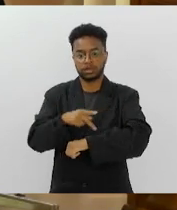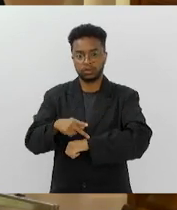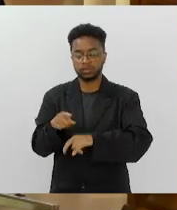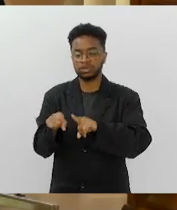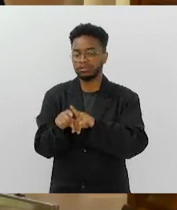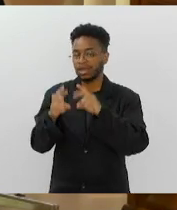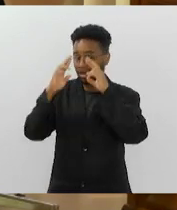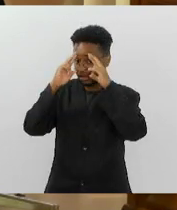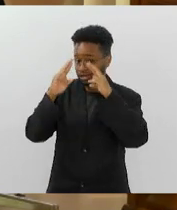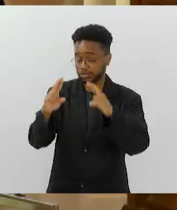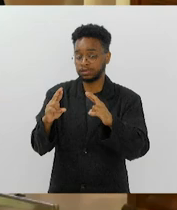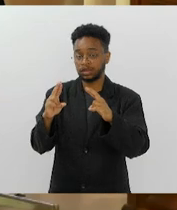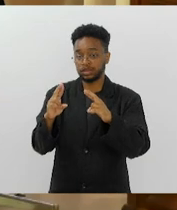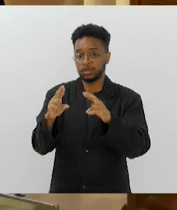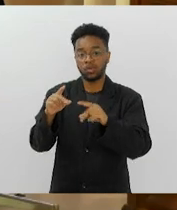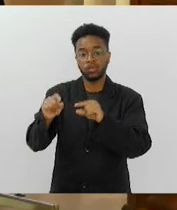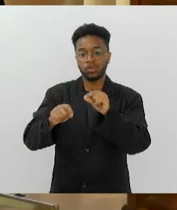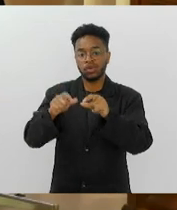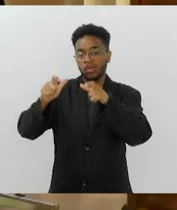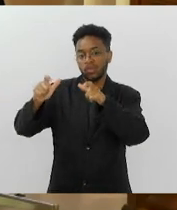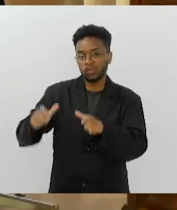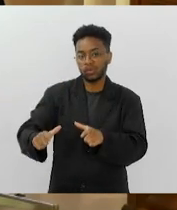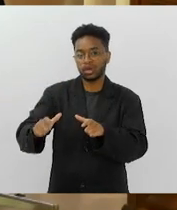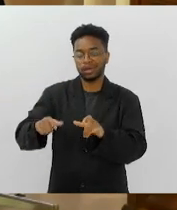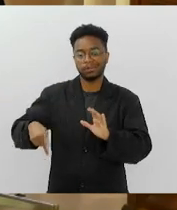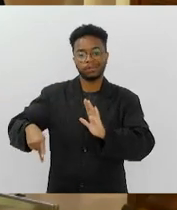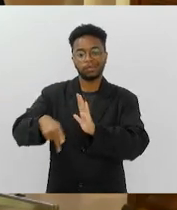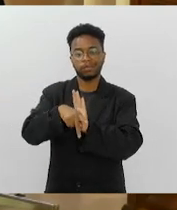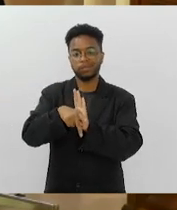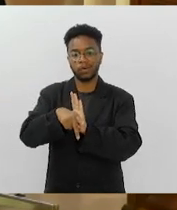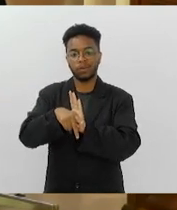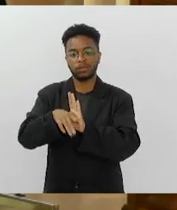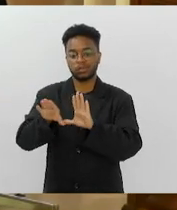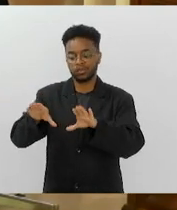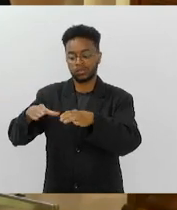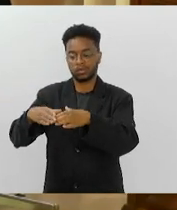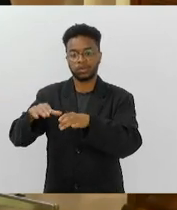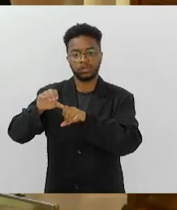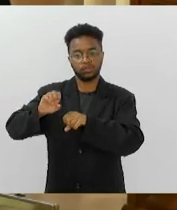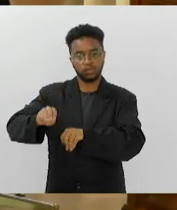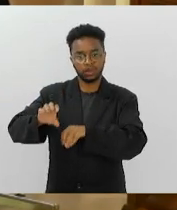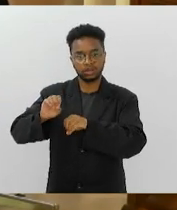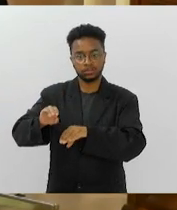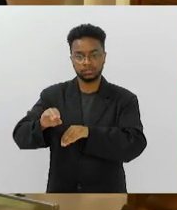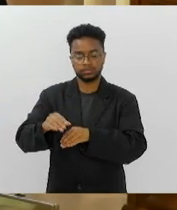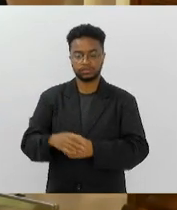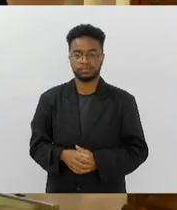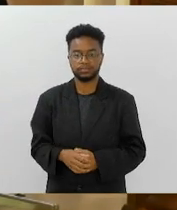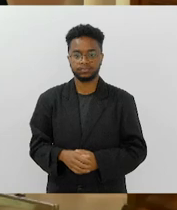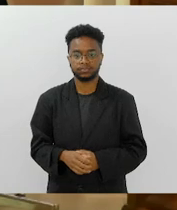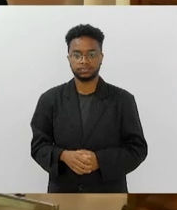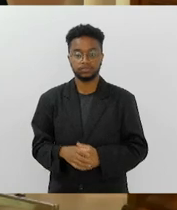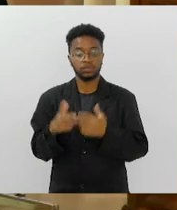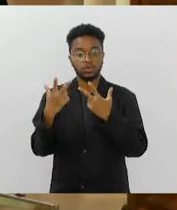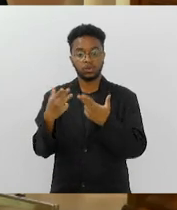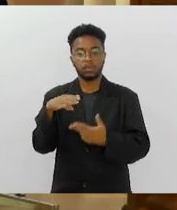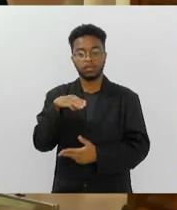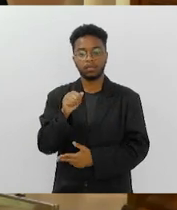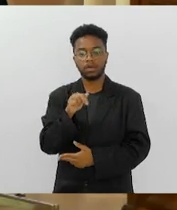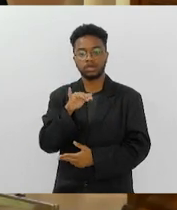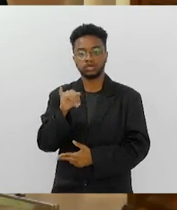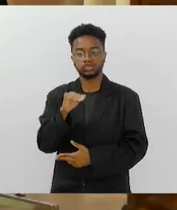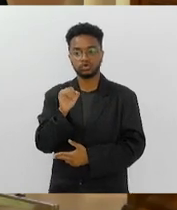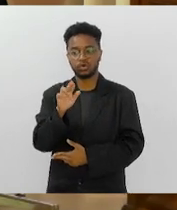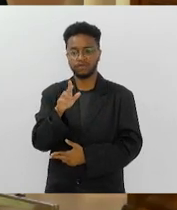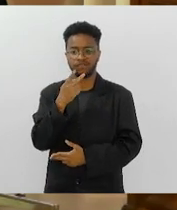Respeitando o espaço que é próprio do educador. E aqui, como disse o Major, que eu não consegui pronunciar o nome